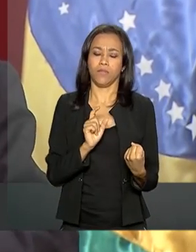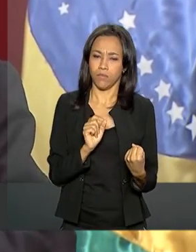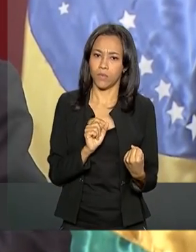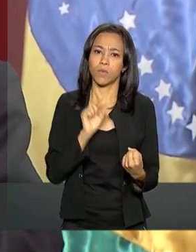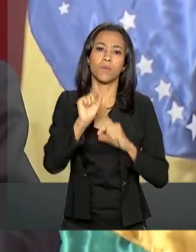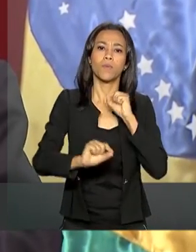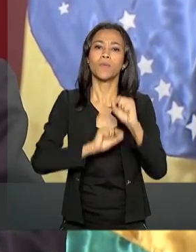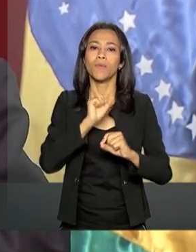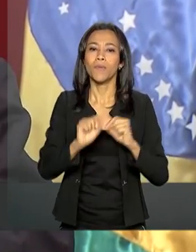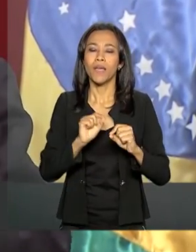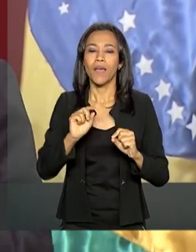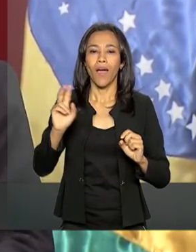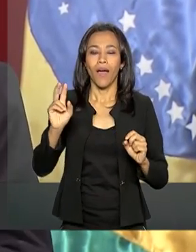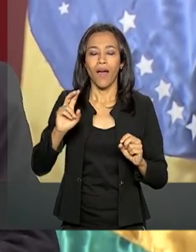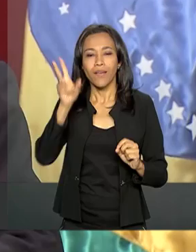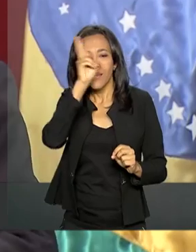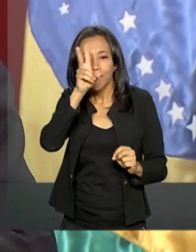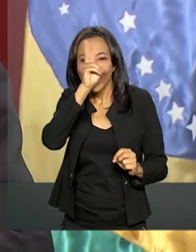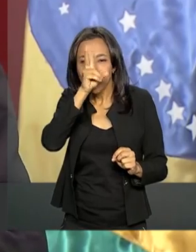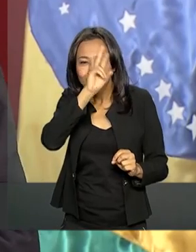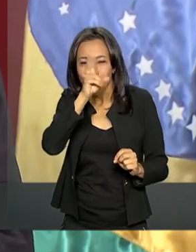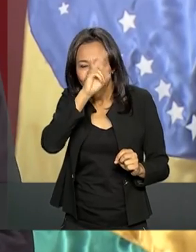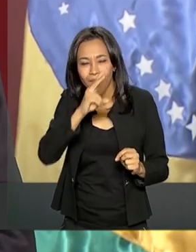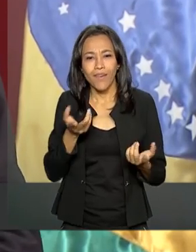as páginas mais